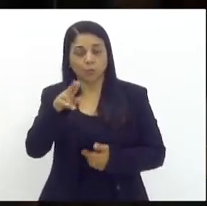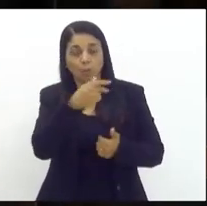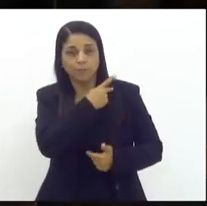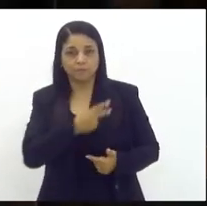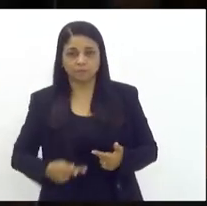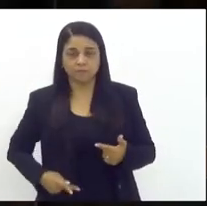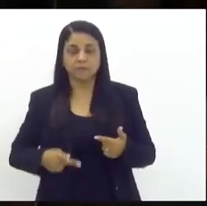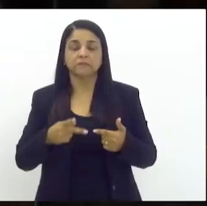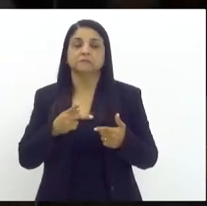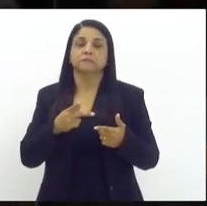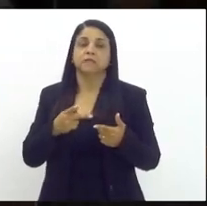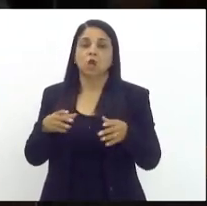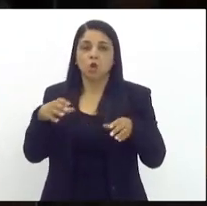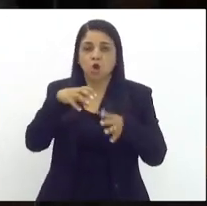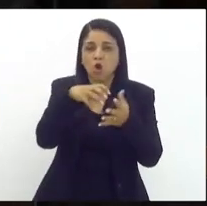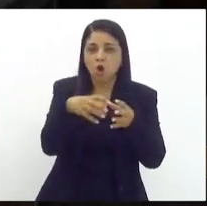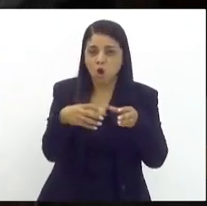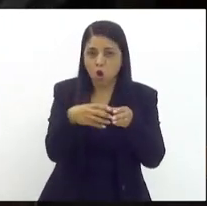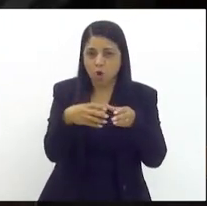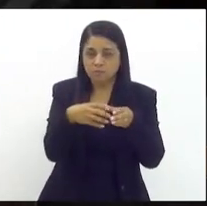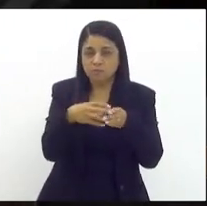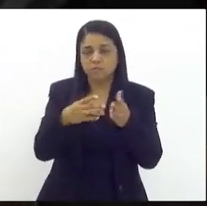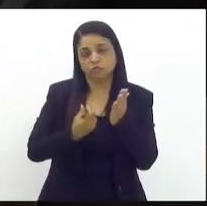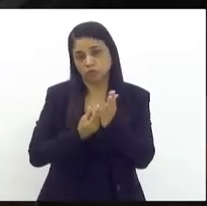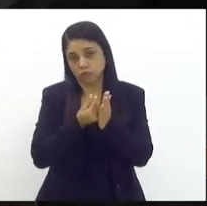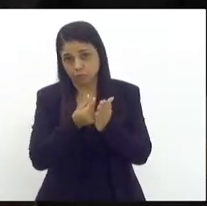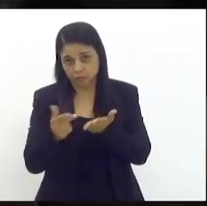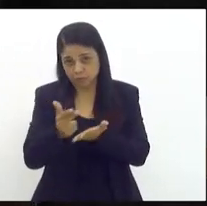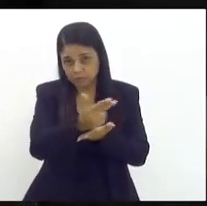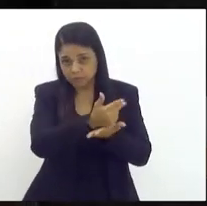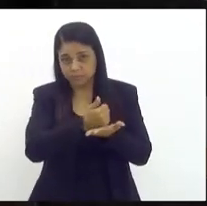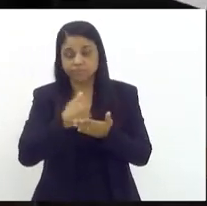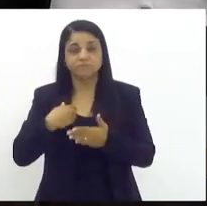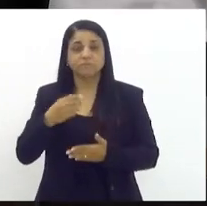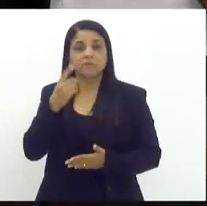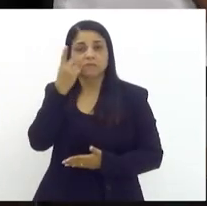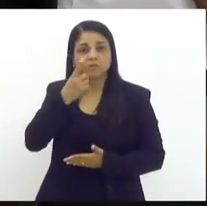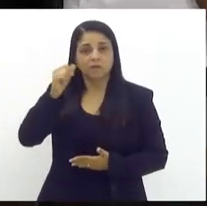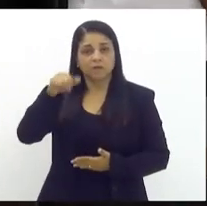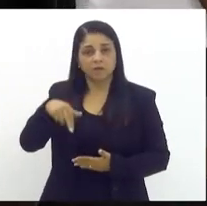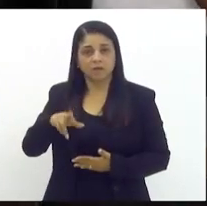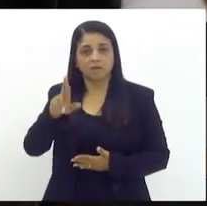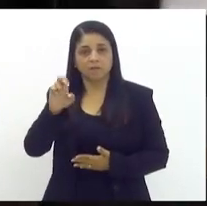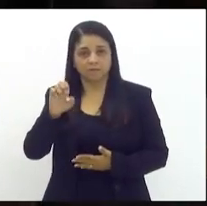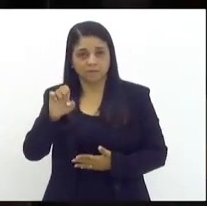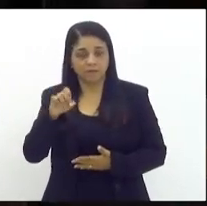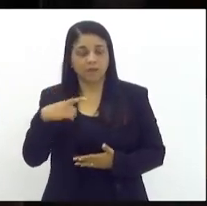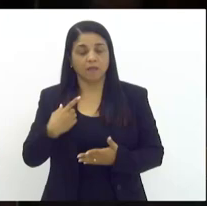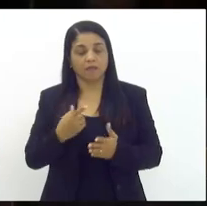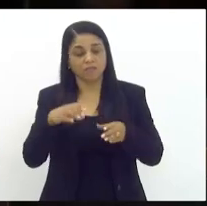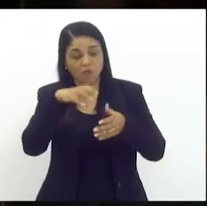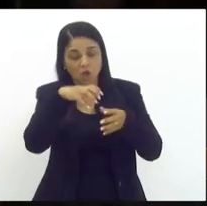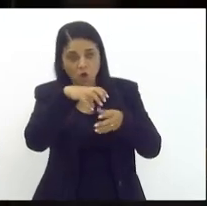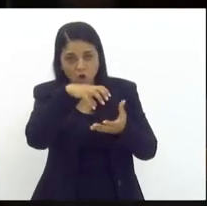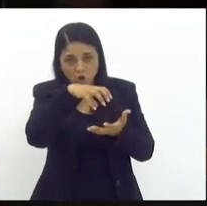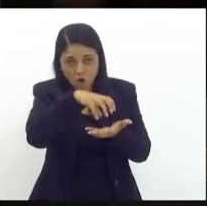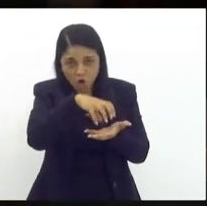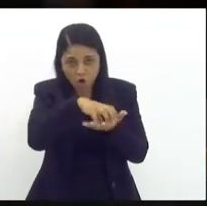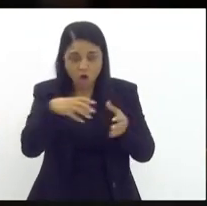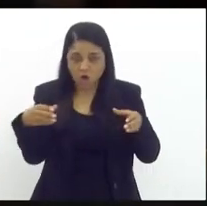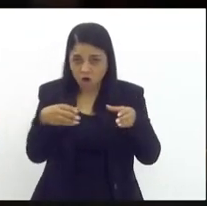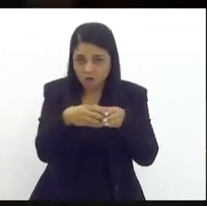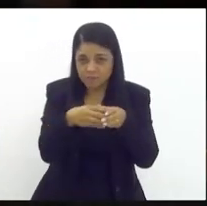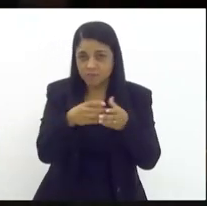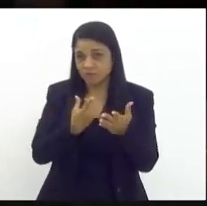tributação Deputado André Correia presidente da Comissão de orçamento e